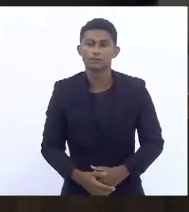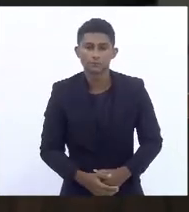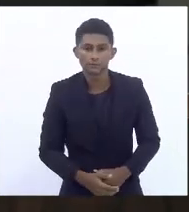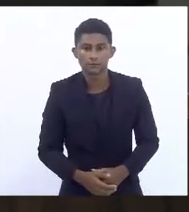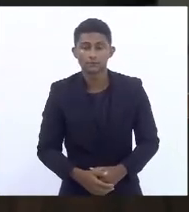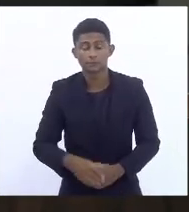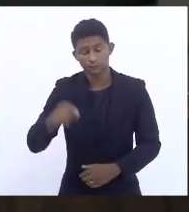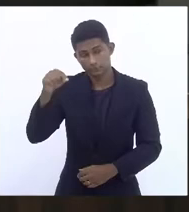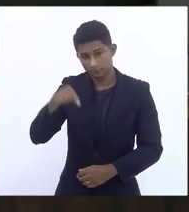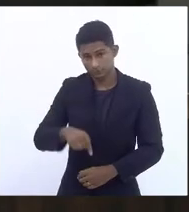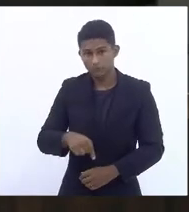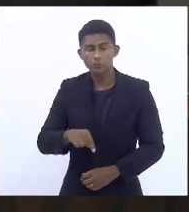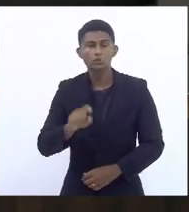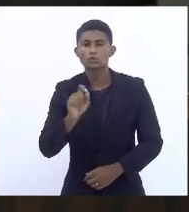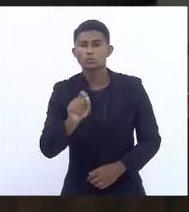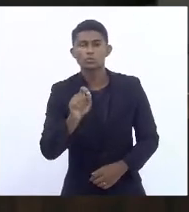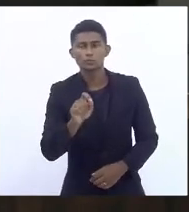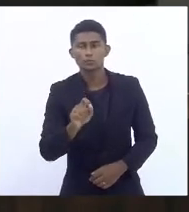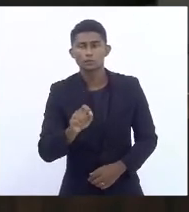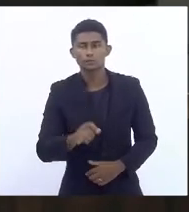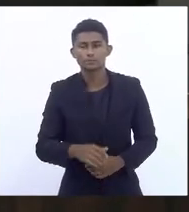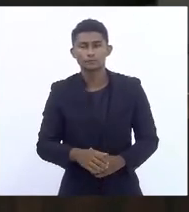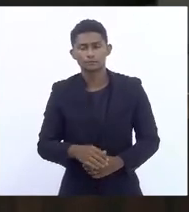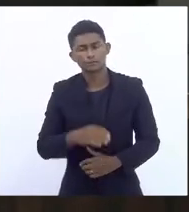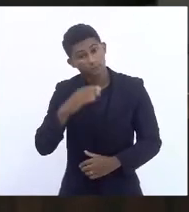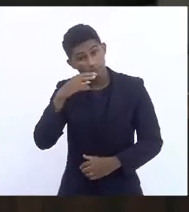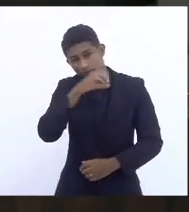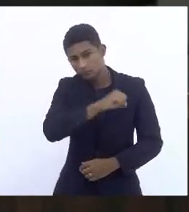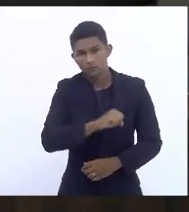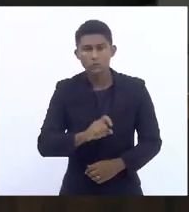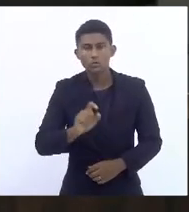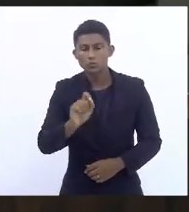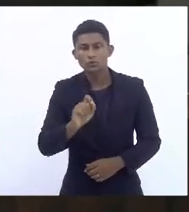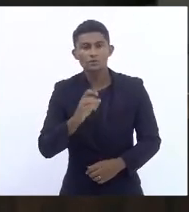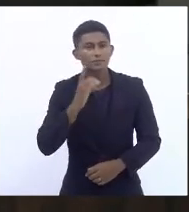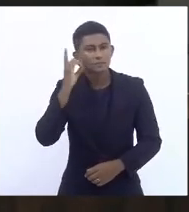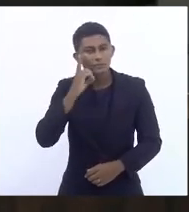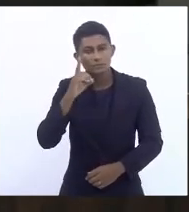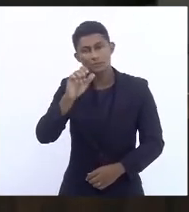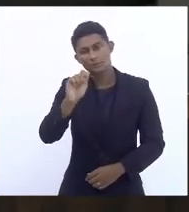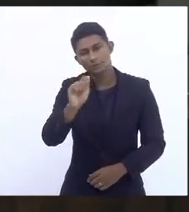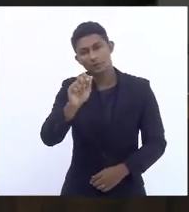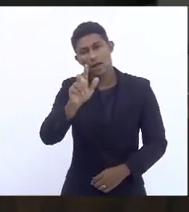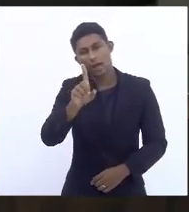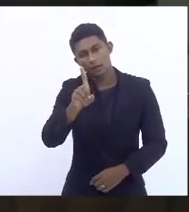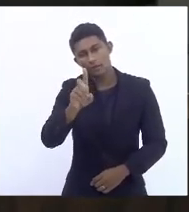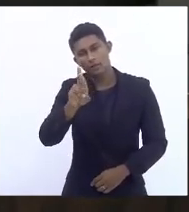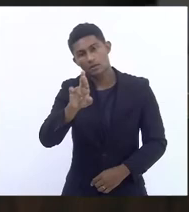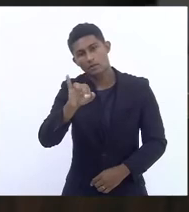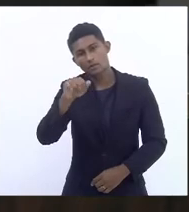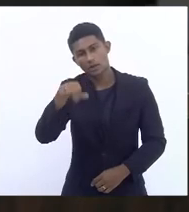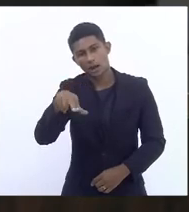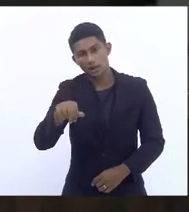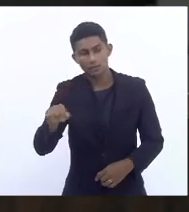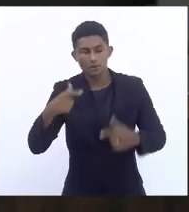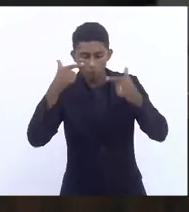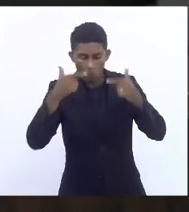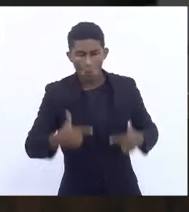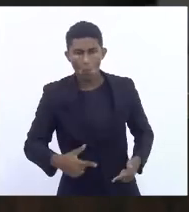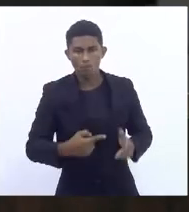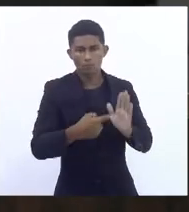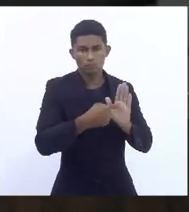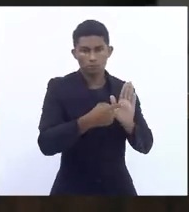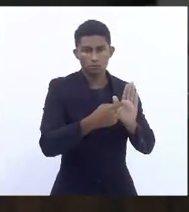Quero registrar somente, deputado Valdec, um segundo. A abstenção da deputada Adriana Baltazar nos projetos de resolução